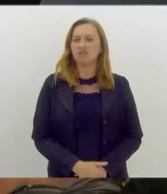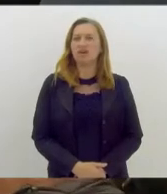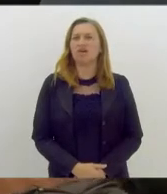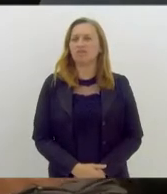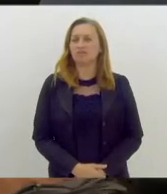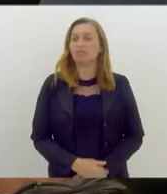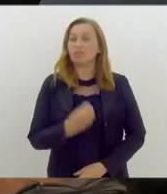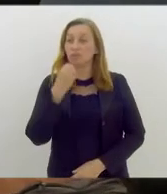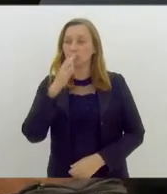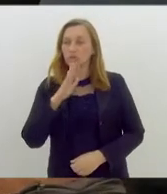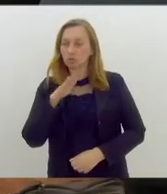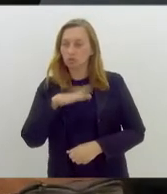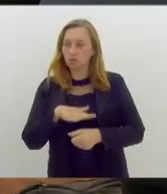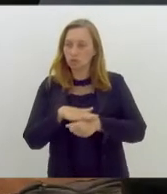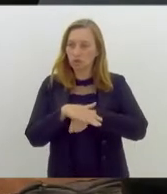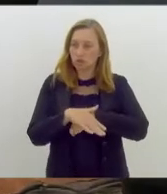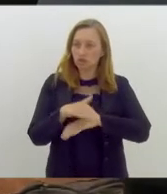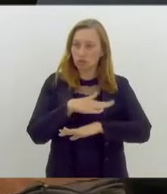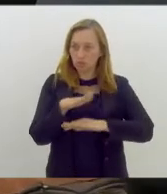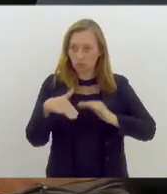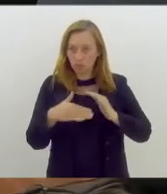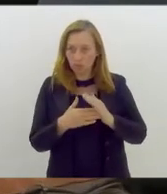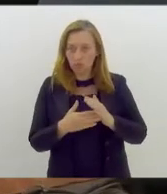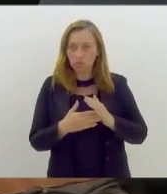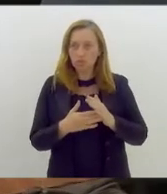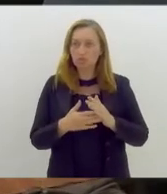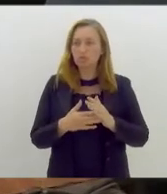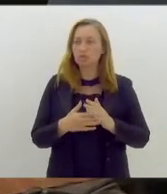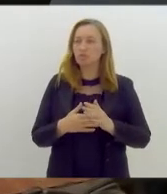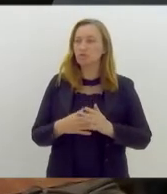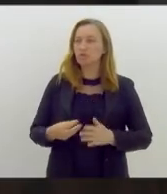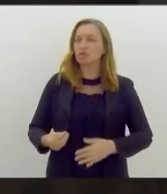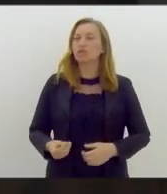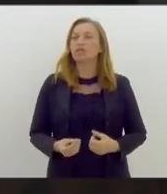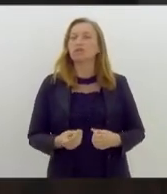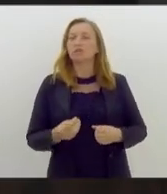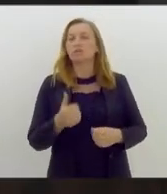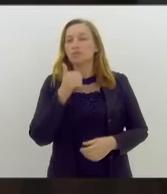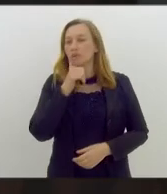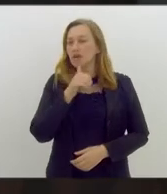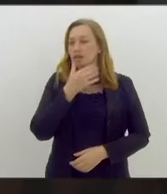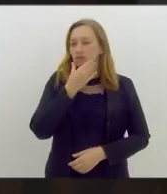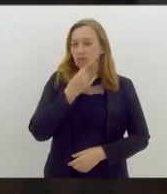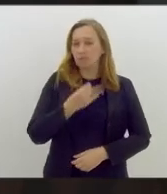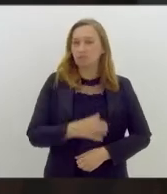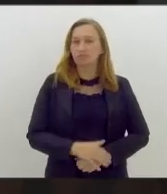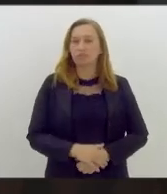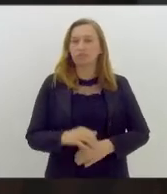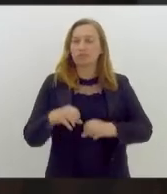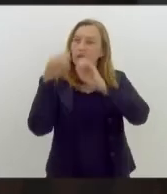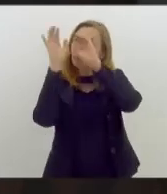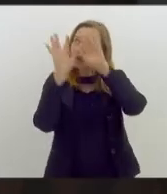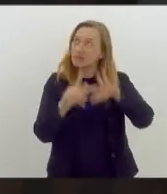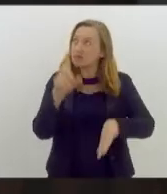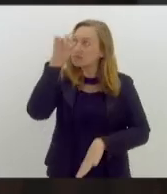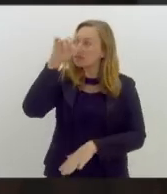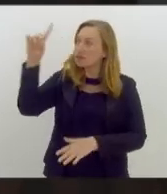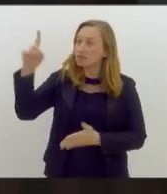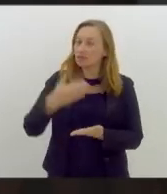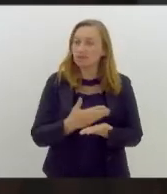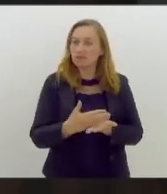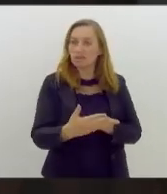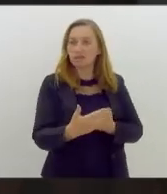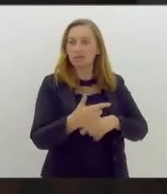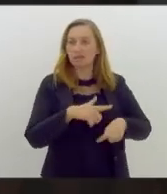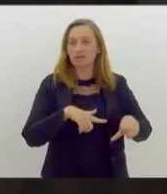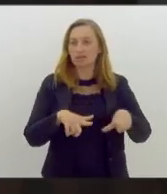Boa noite a todas e todos, autoridades presentes, senhoras e senhores. Sob a proteção de Deus, declaro